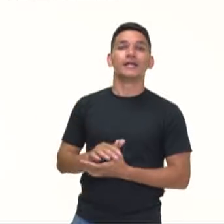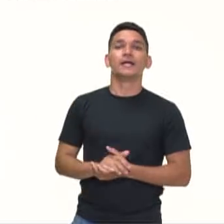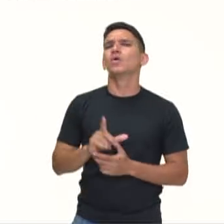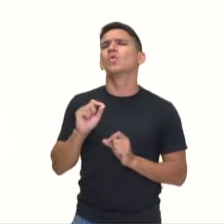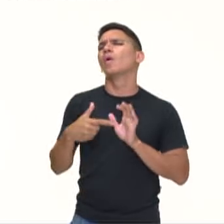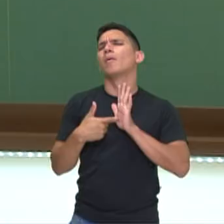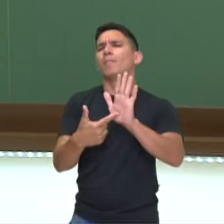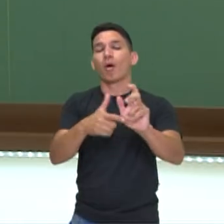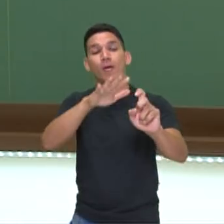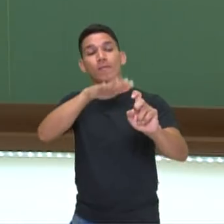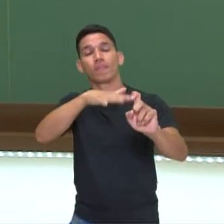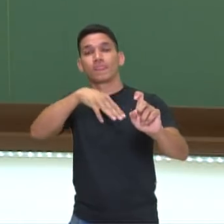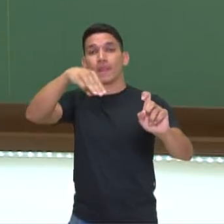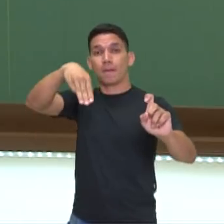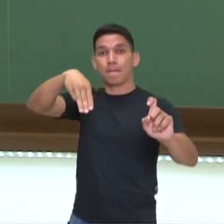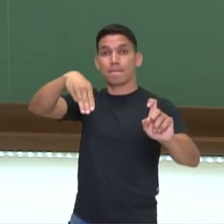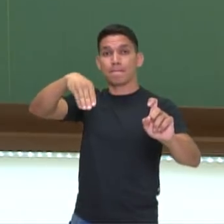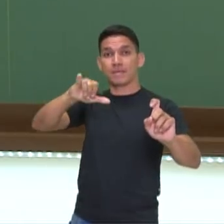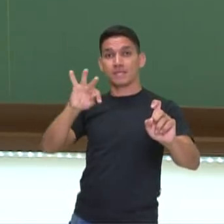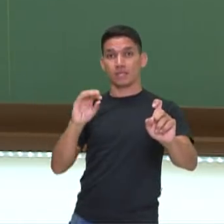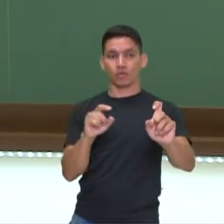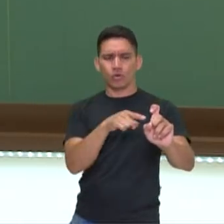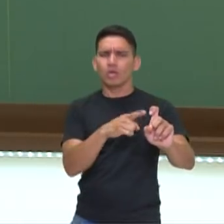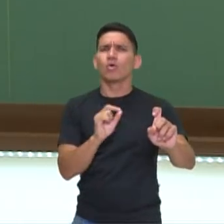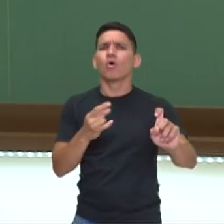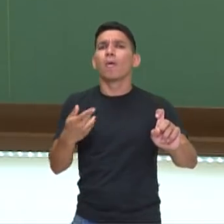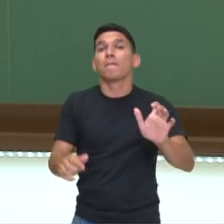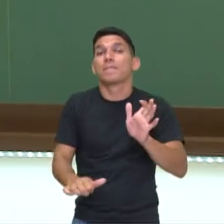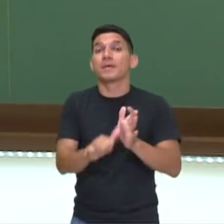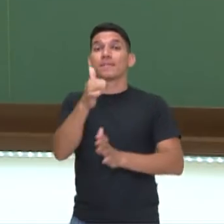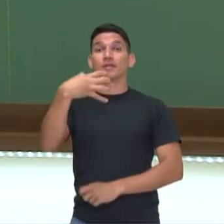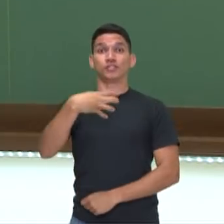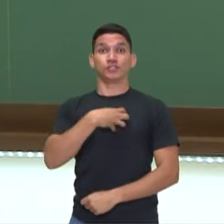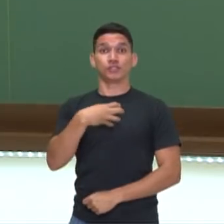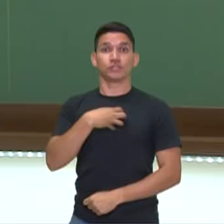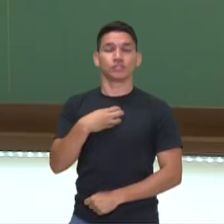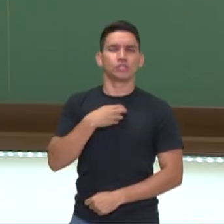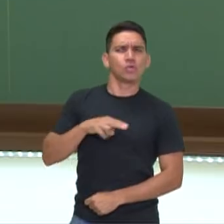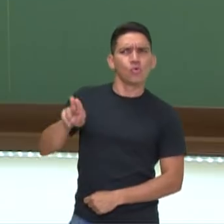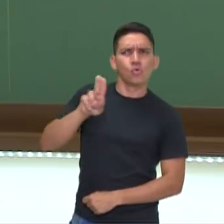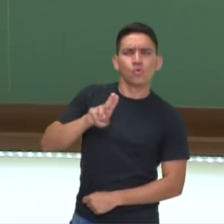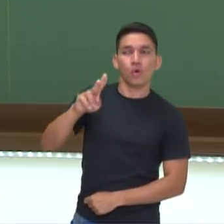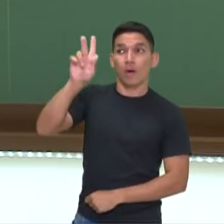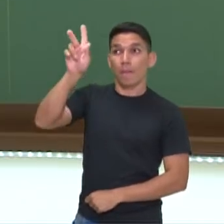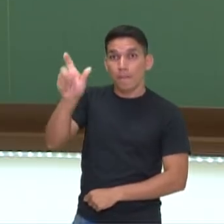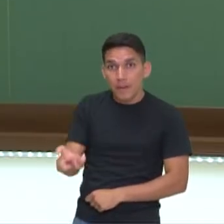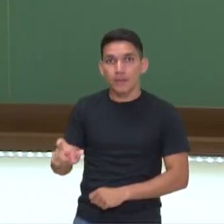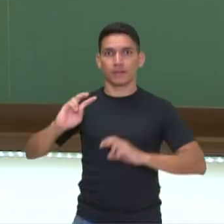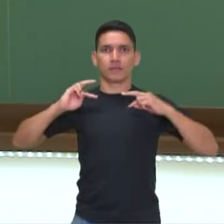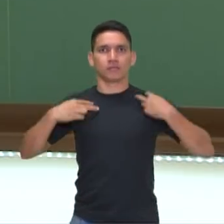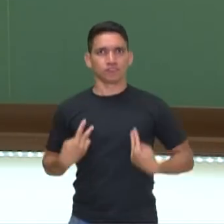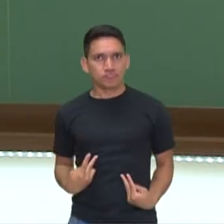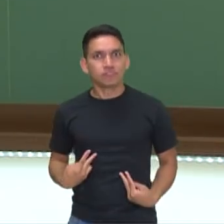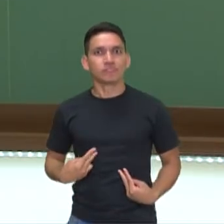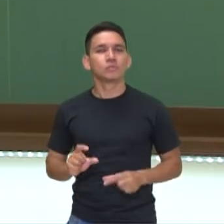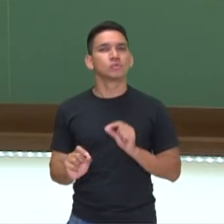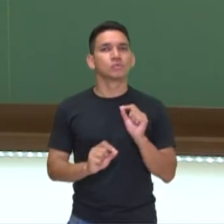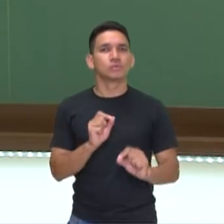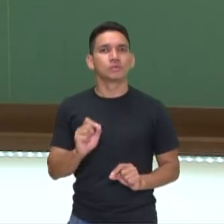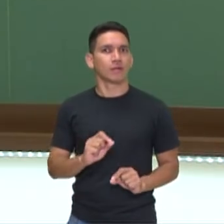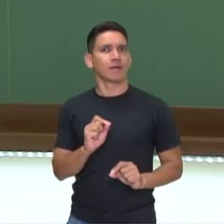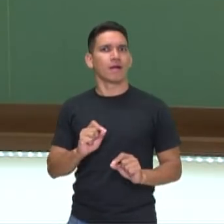é a primeira forma, o primeiro recurso simbólico utilizado pelos seres humanos. Ou seja, ele